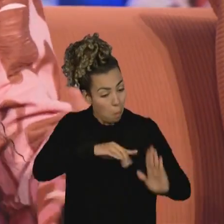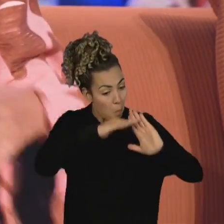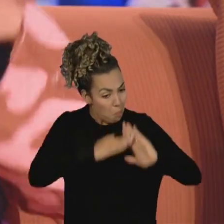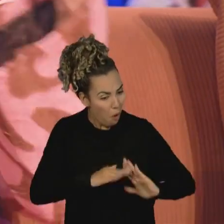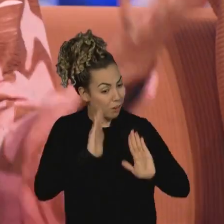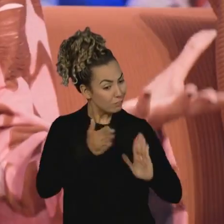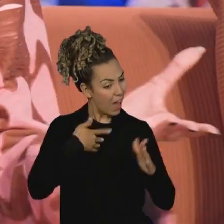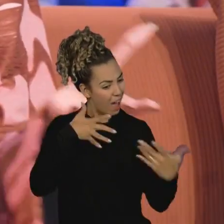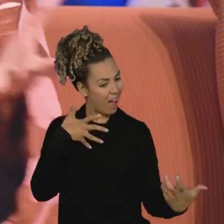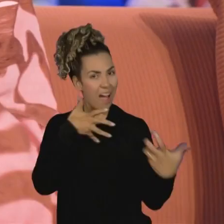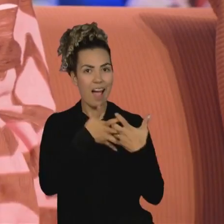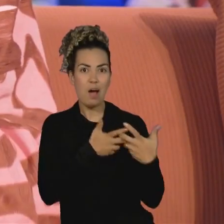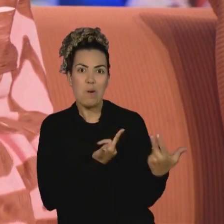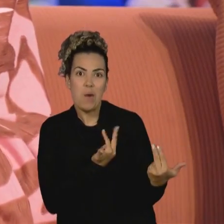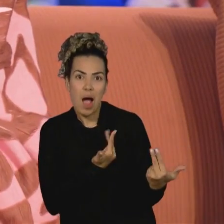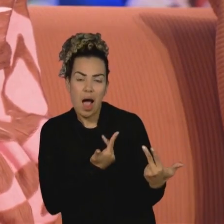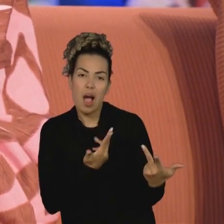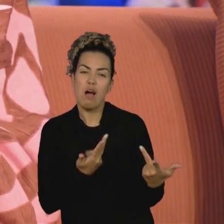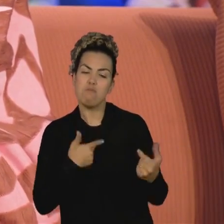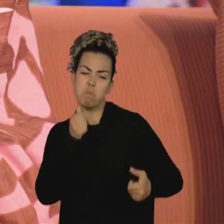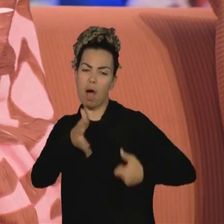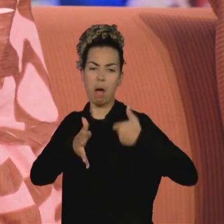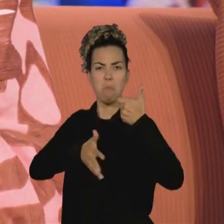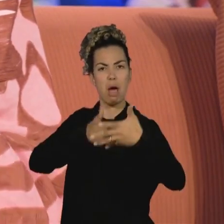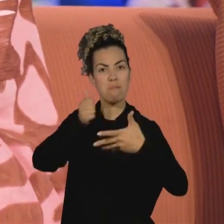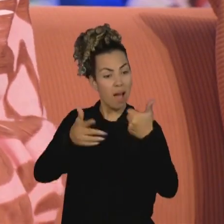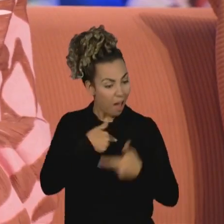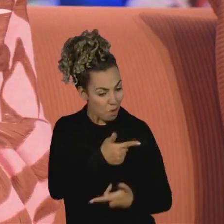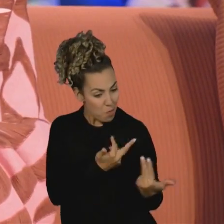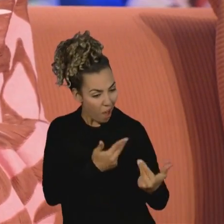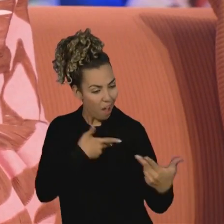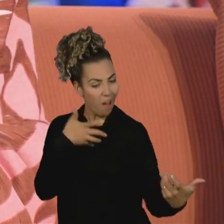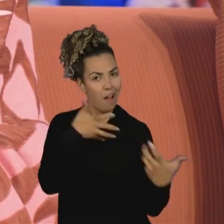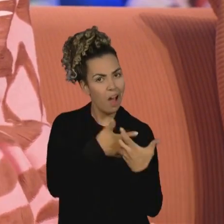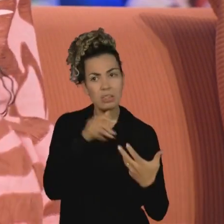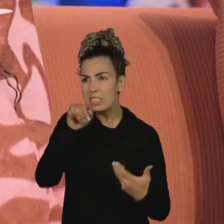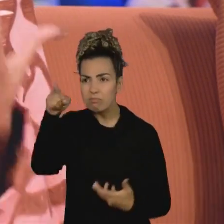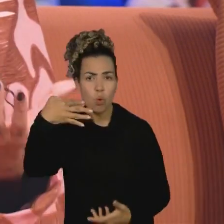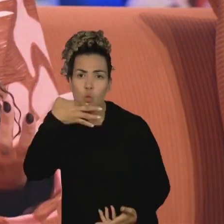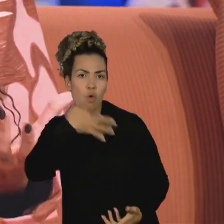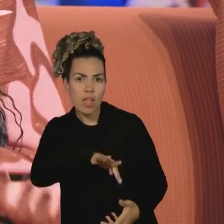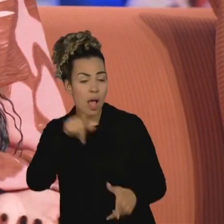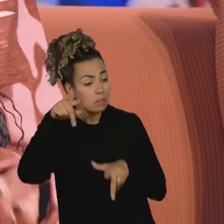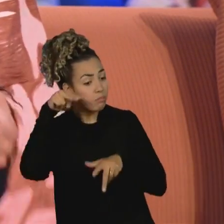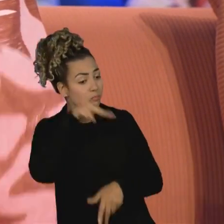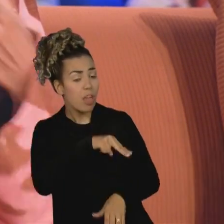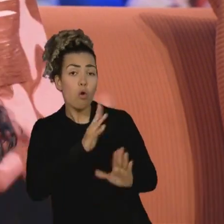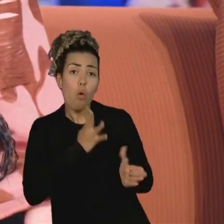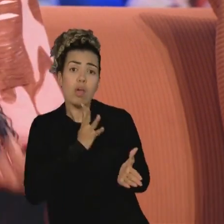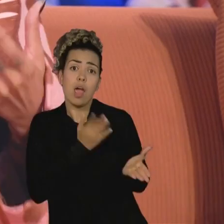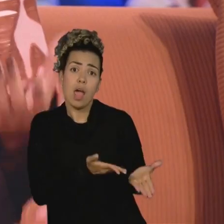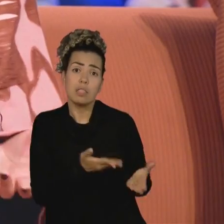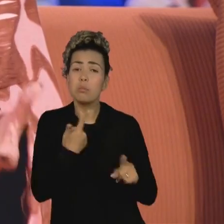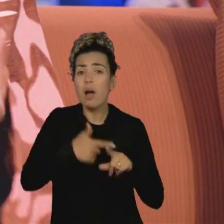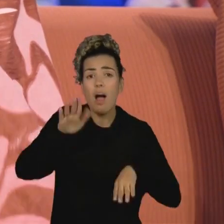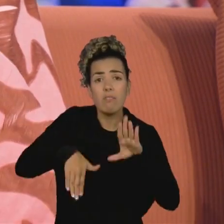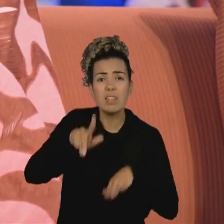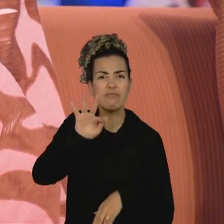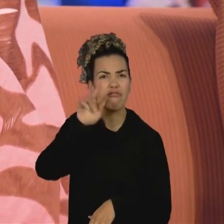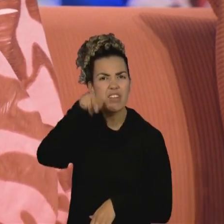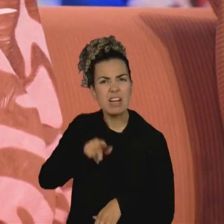é de lá, é um retrato de lá, né? Existe muita gente que acaba meio que discriminando o funk pelas letras e tudo